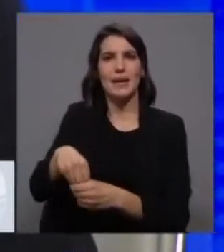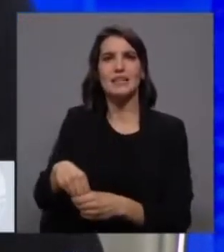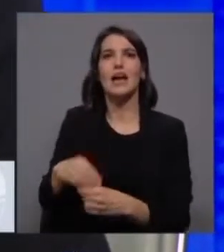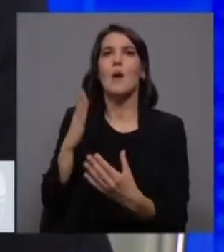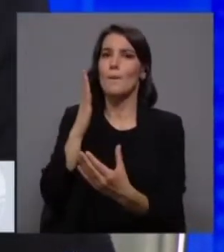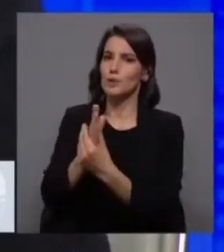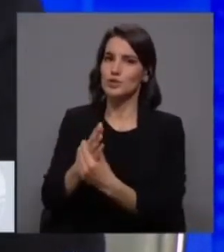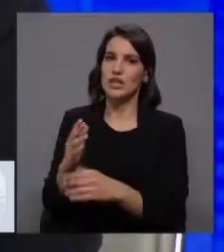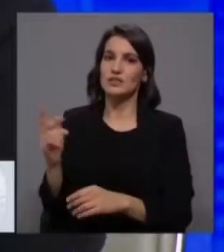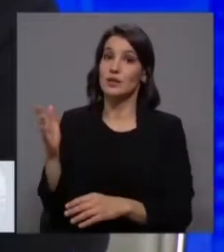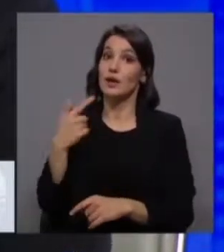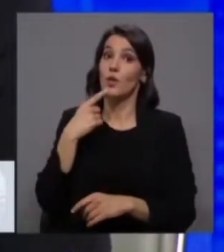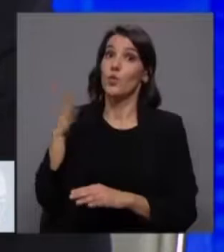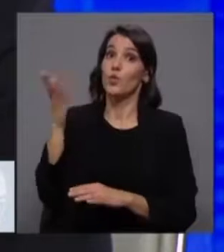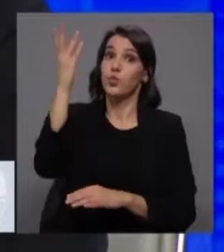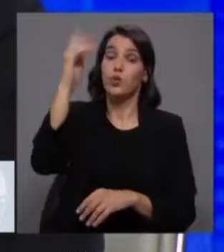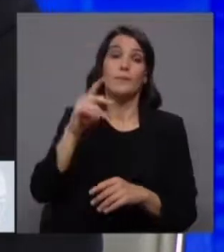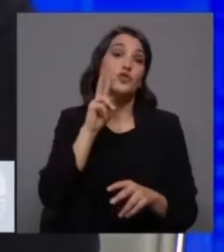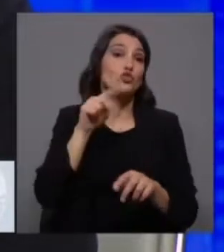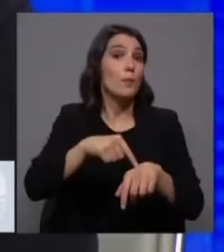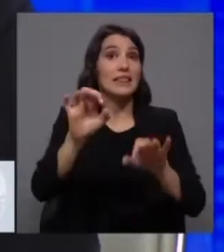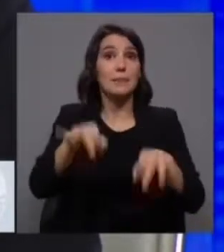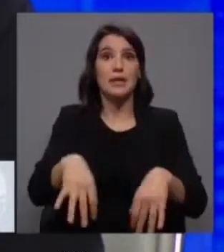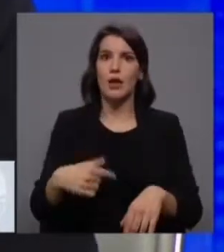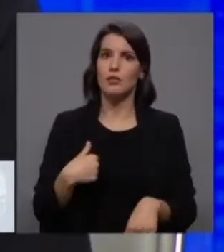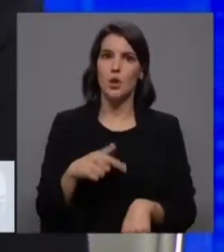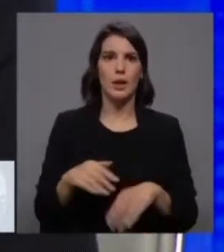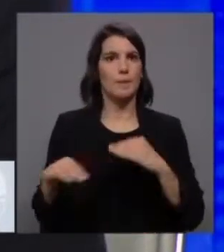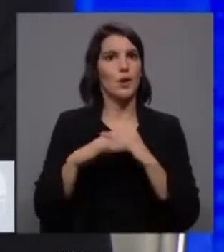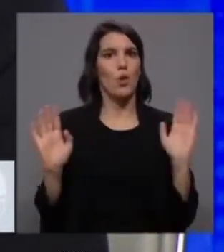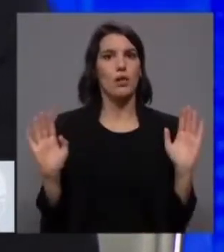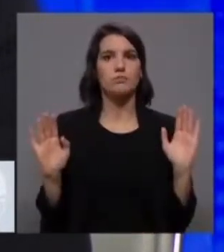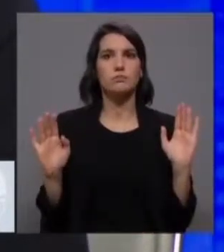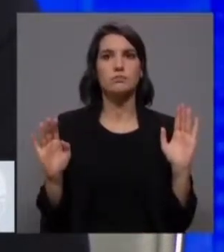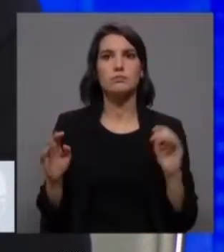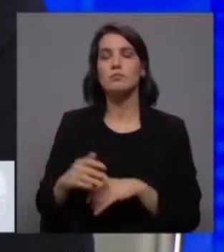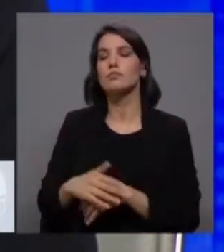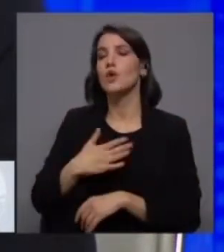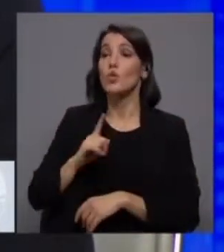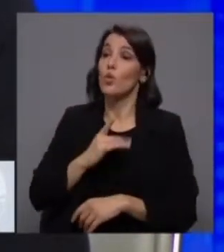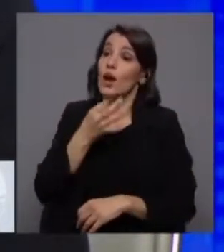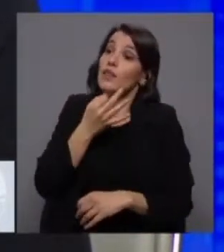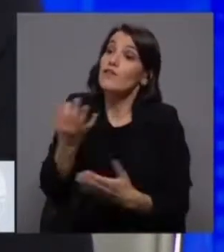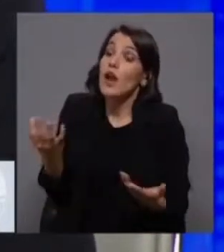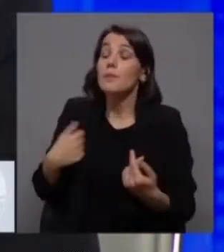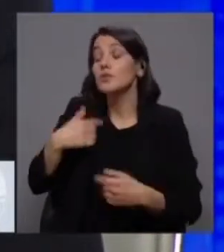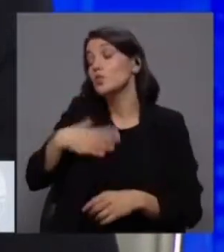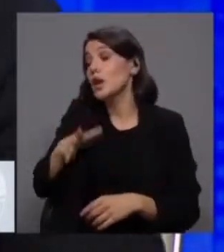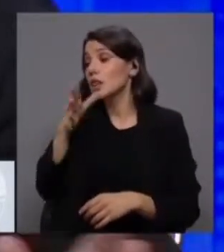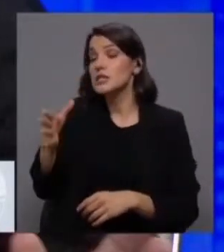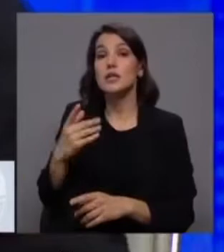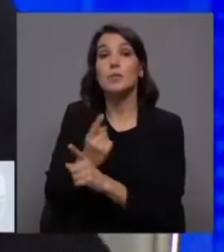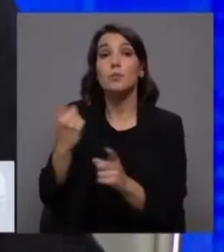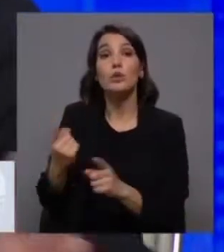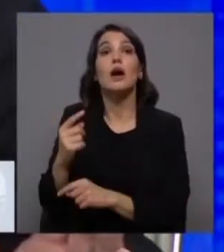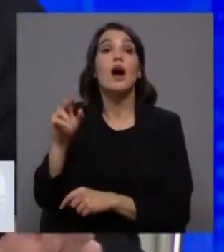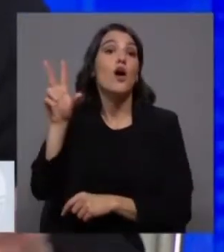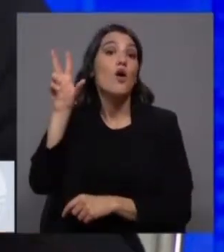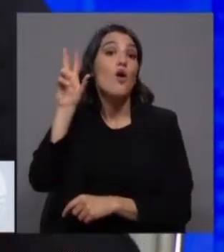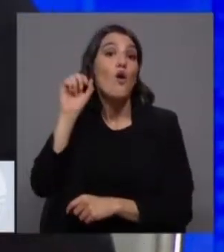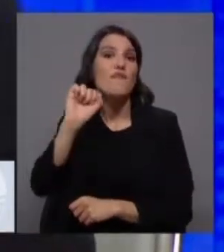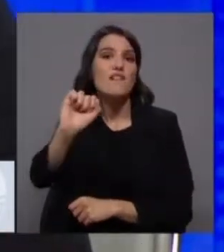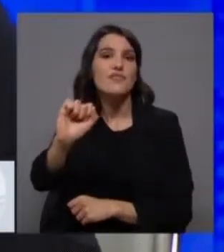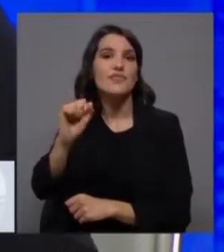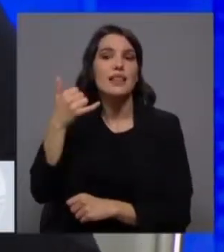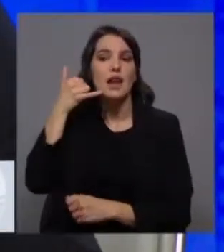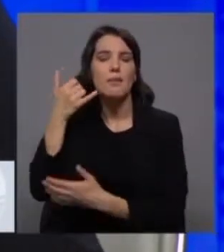bem, André, é vantura, estamos a terminar, não podemos Desculpe, eu tenho o mesmo tempo, eu sou do Primeiro-Ministro. Eu sei que se calhar não me querem deixar de dizer isso, mas vai ter que dizer. E há escutas suas por todo o lado